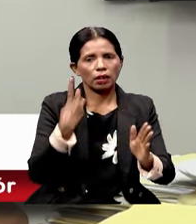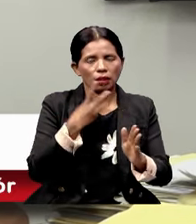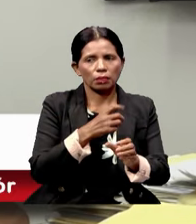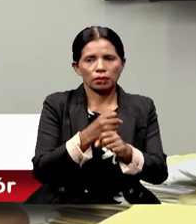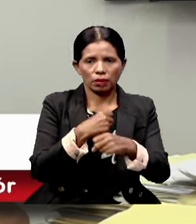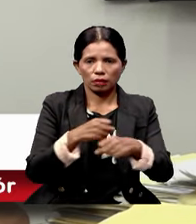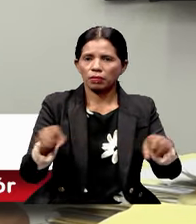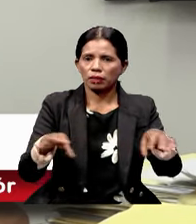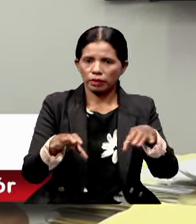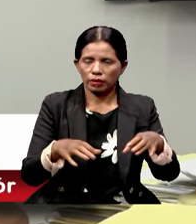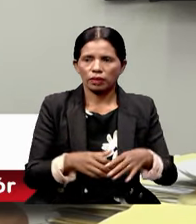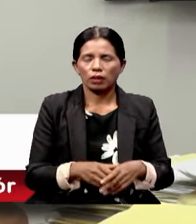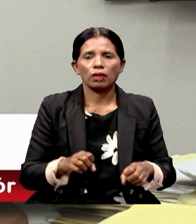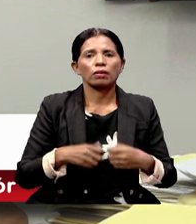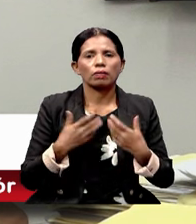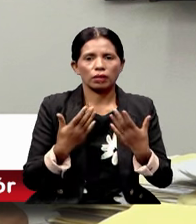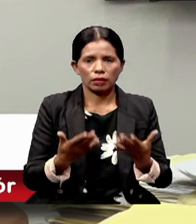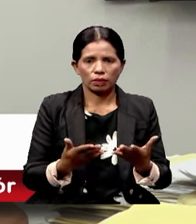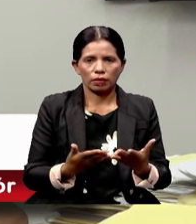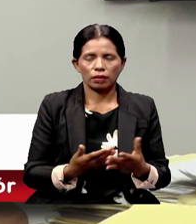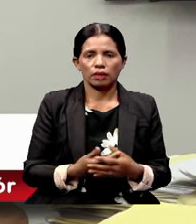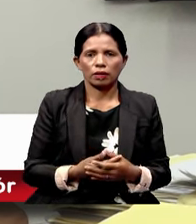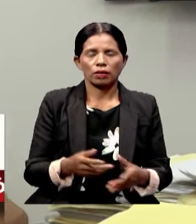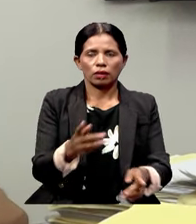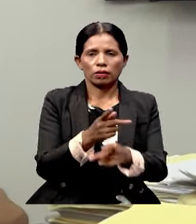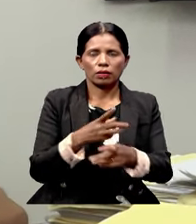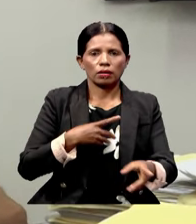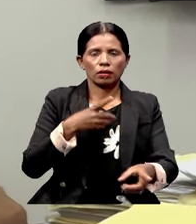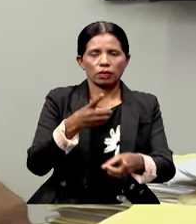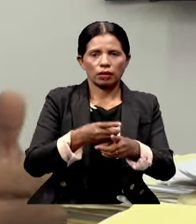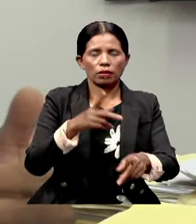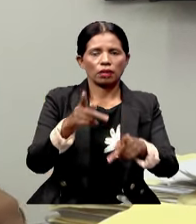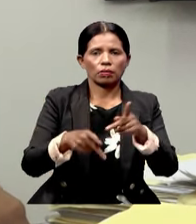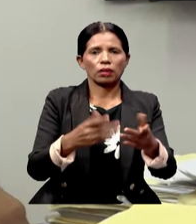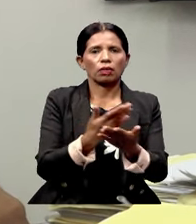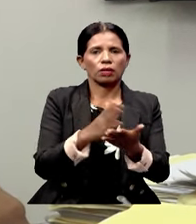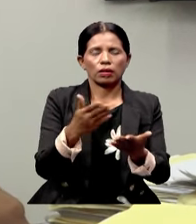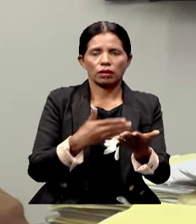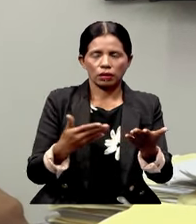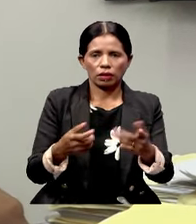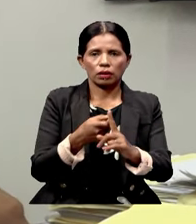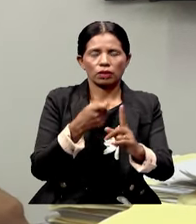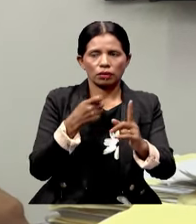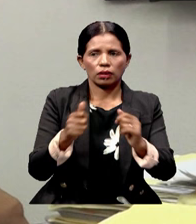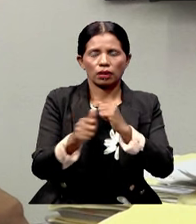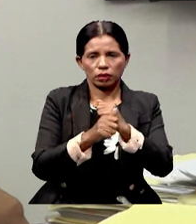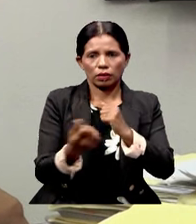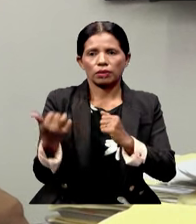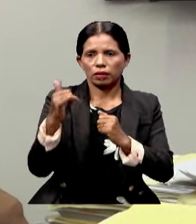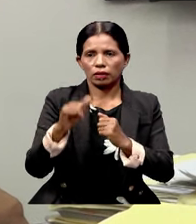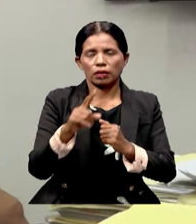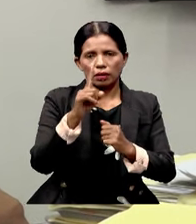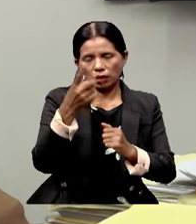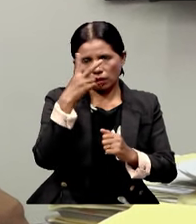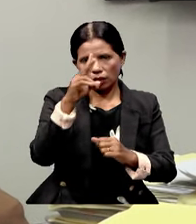canar, a tu pensar, a tu protege direito consumidores de você, são sira maka ida